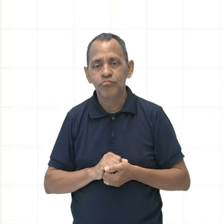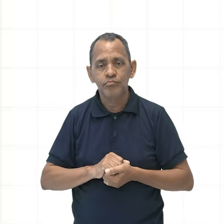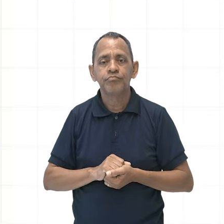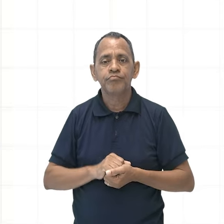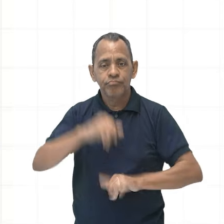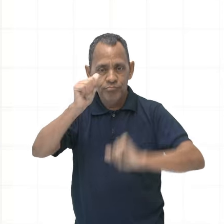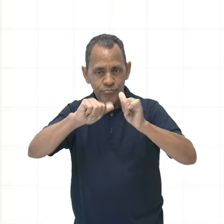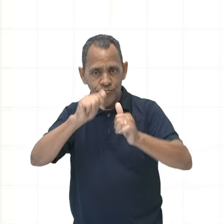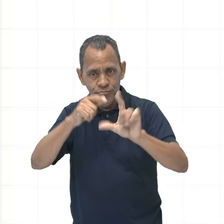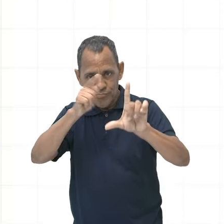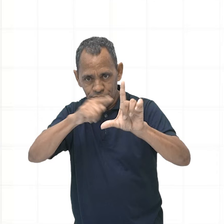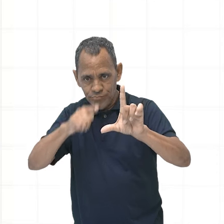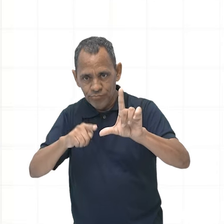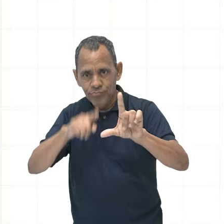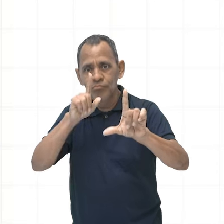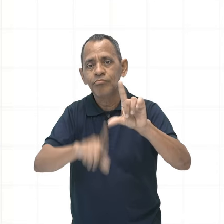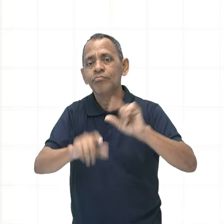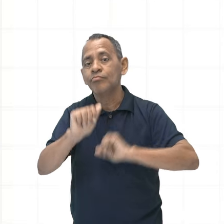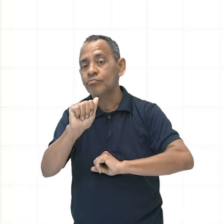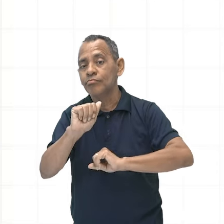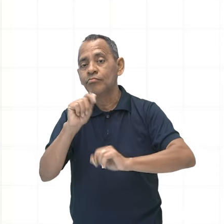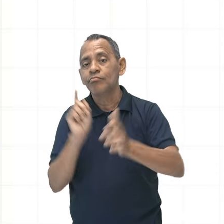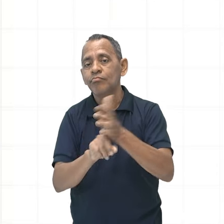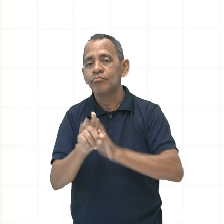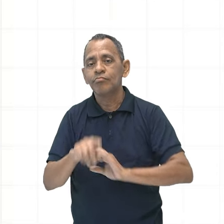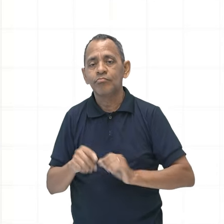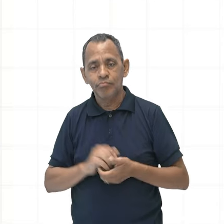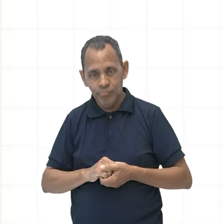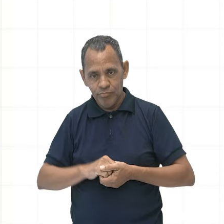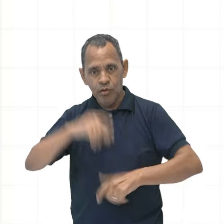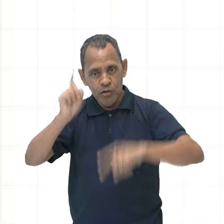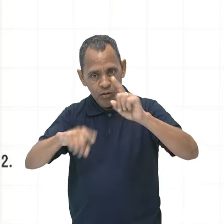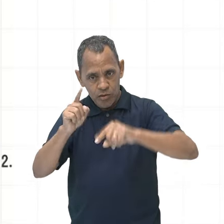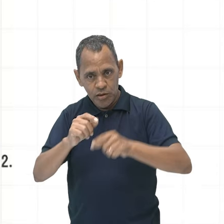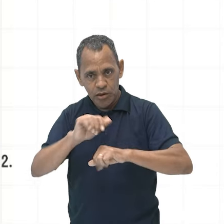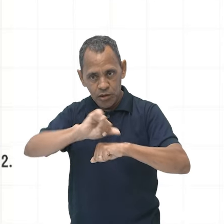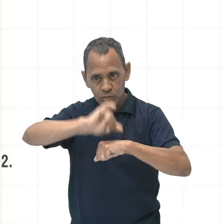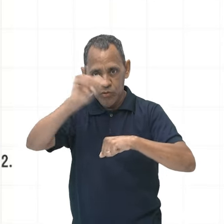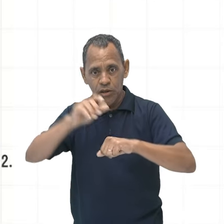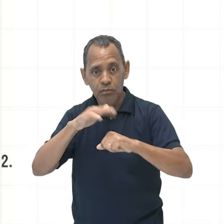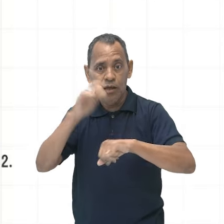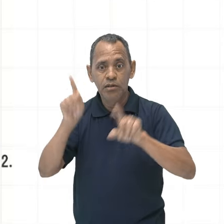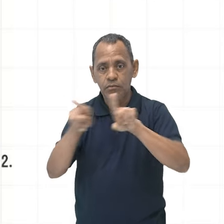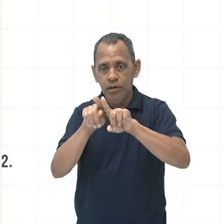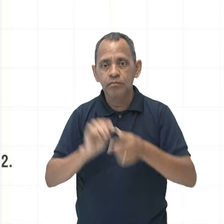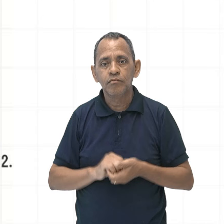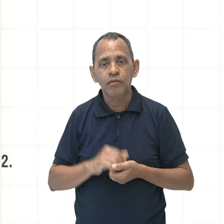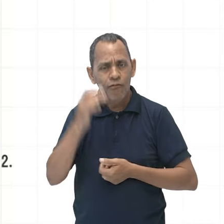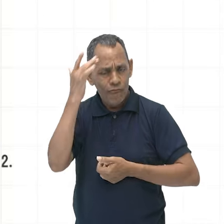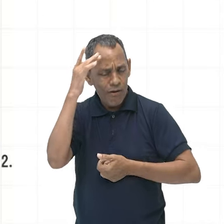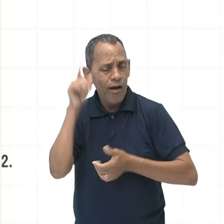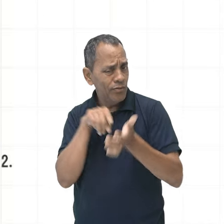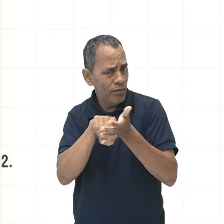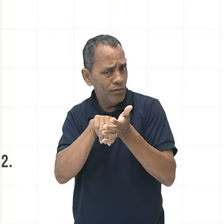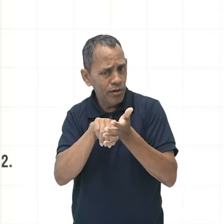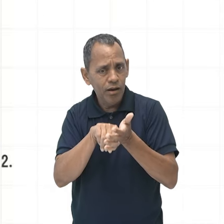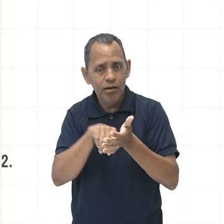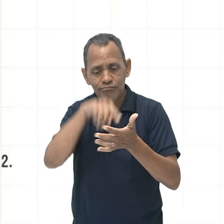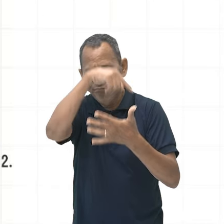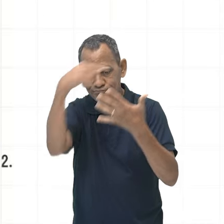gráfico, a letra A pergunta: qual o item mais exportado? Então, bem fácil de a gente verificar qual foi o item